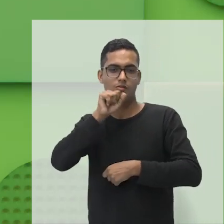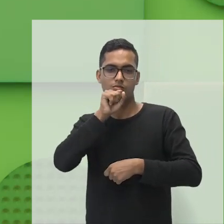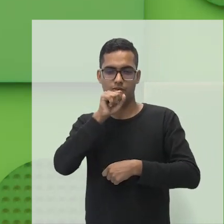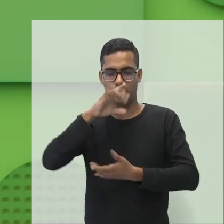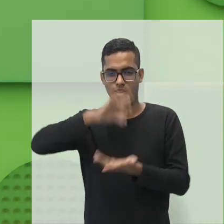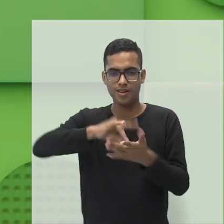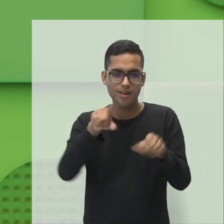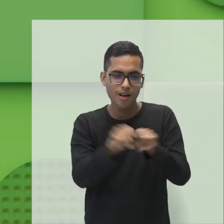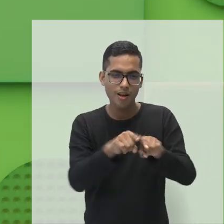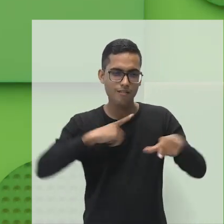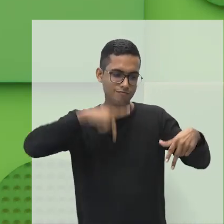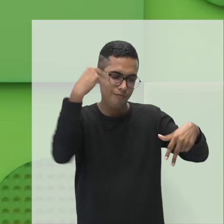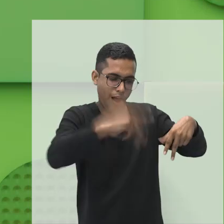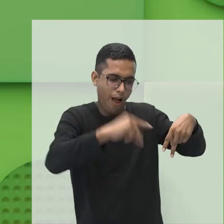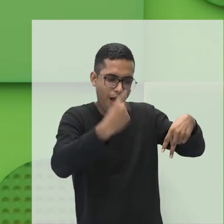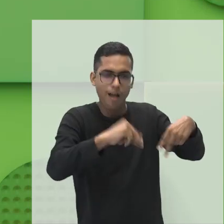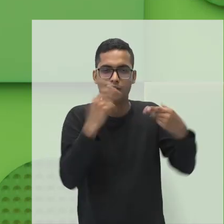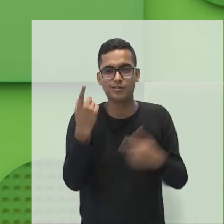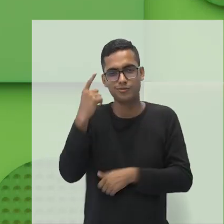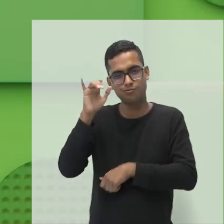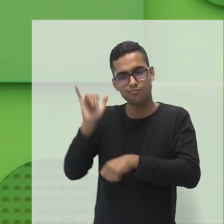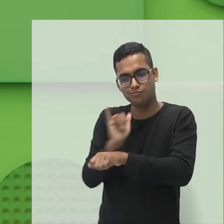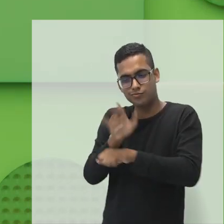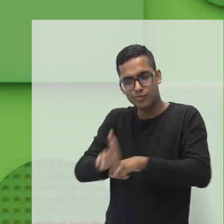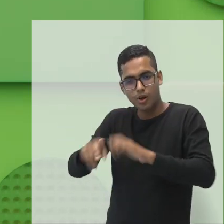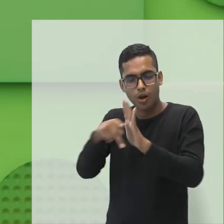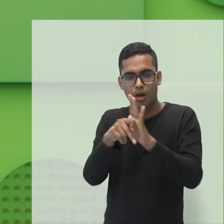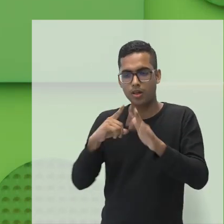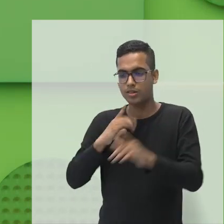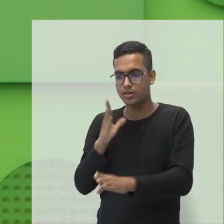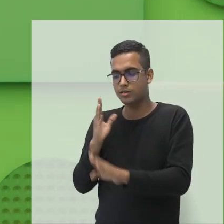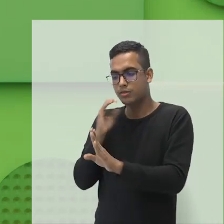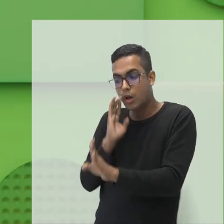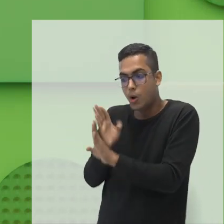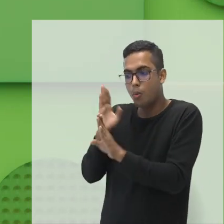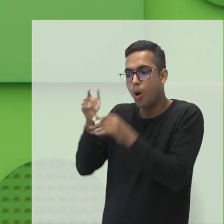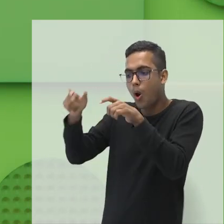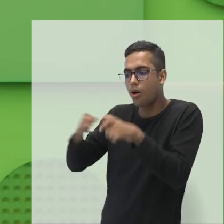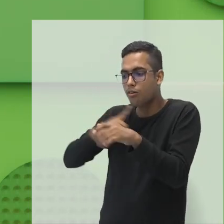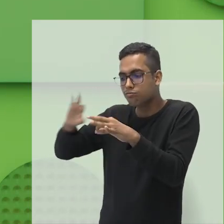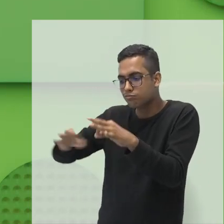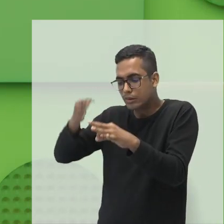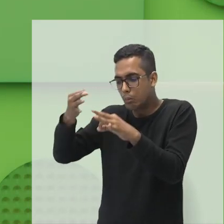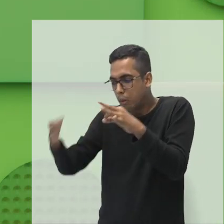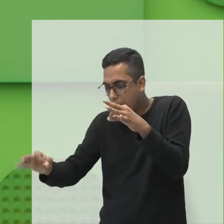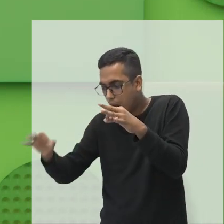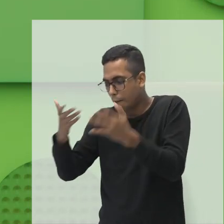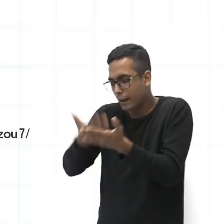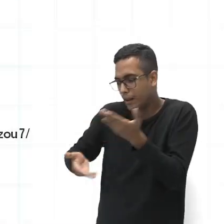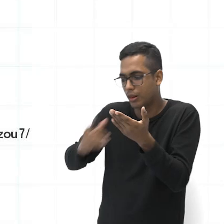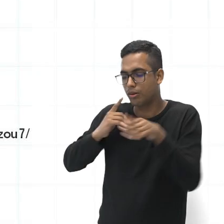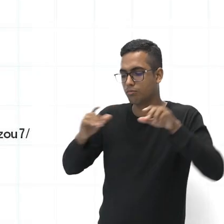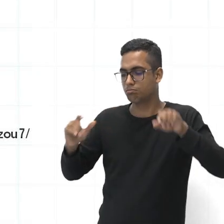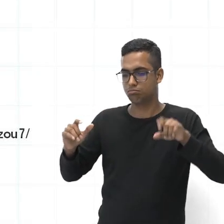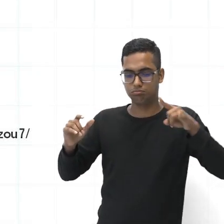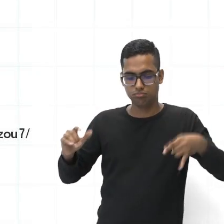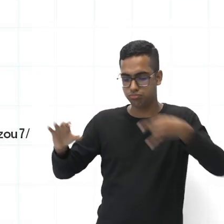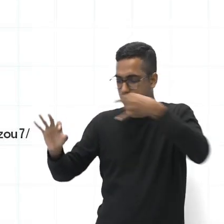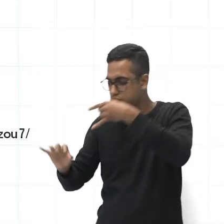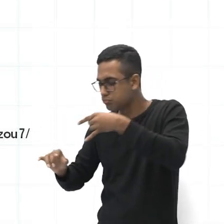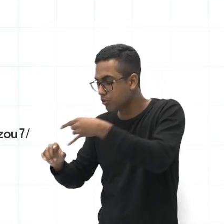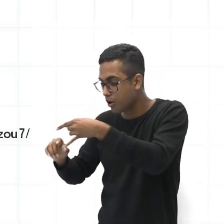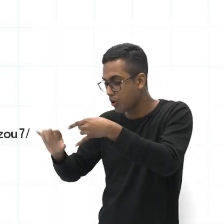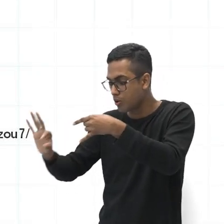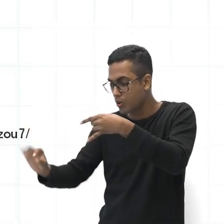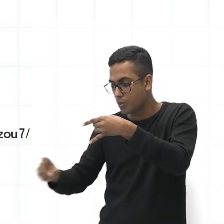costura. E agora passamos para a separação de misturas homogêneas.